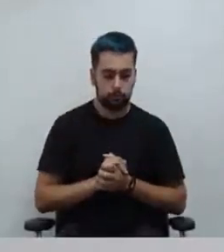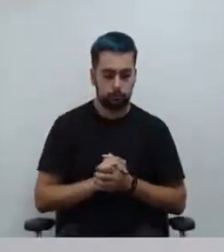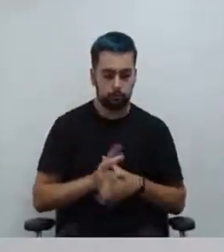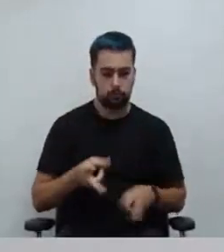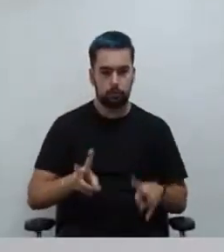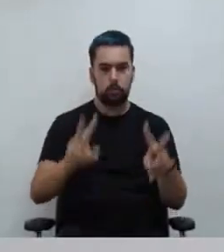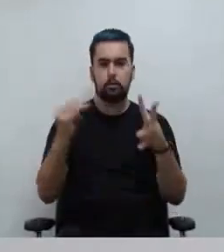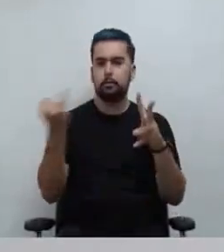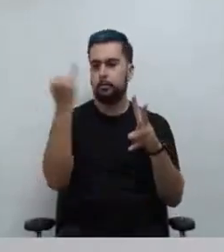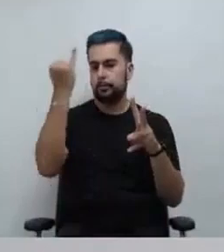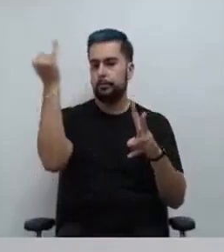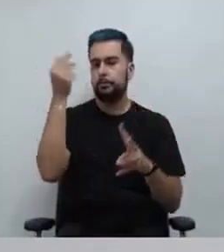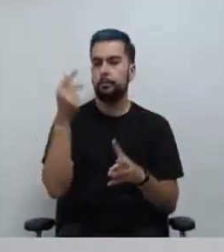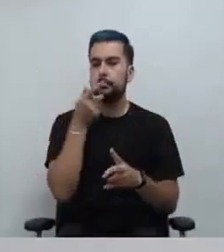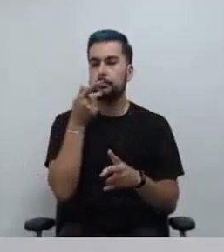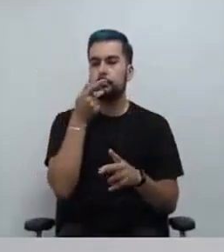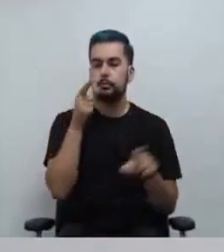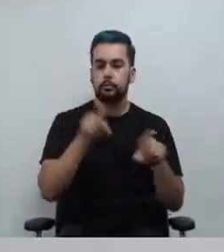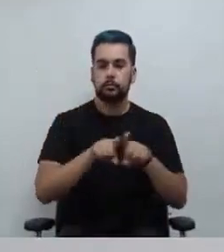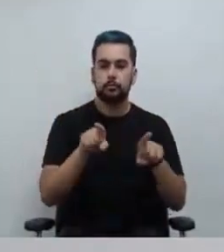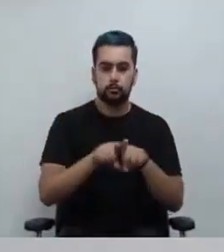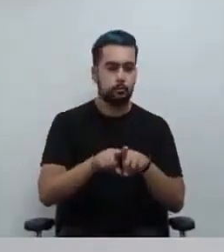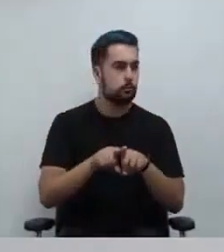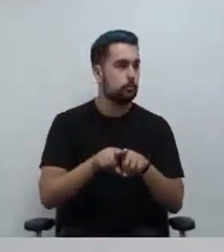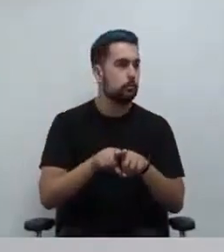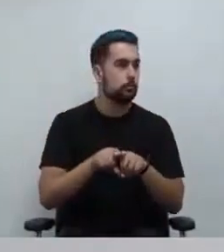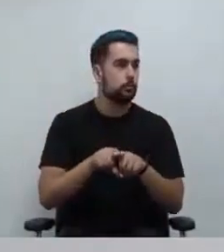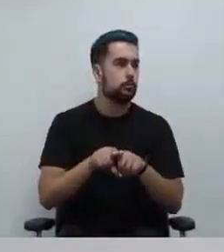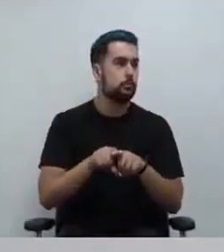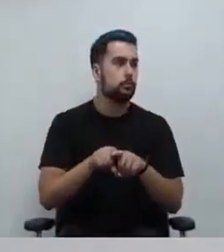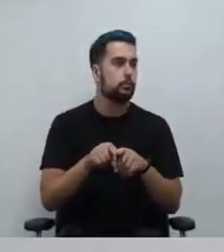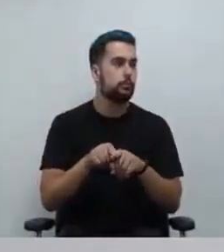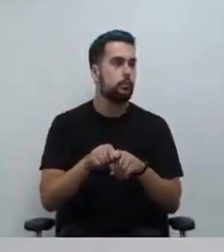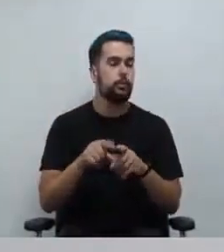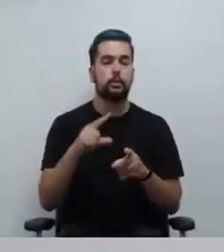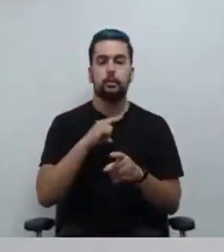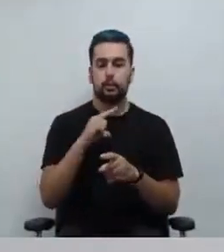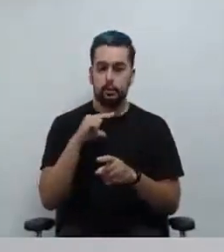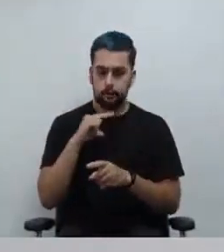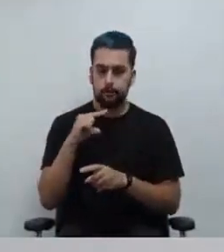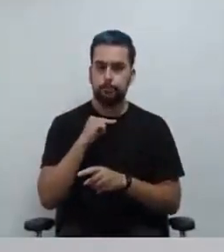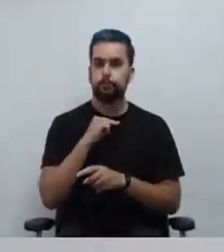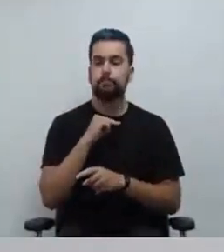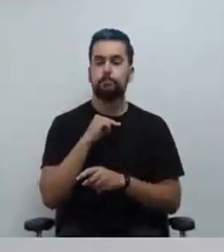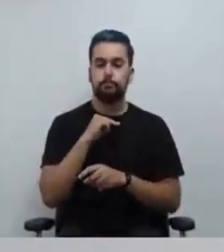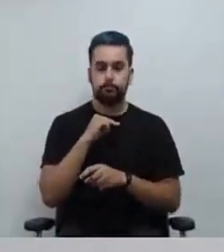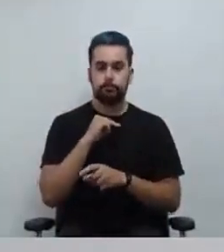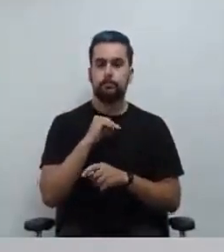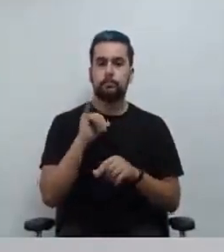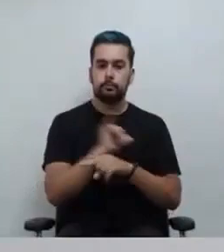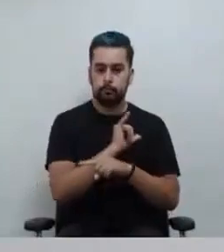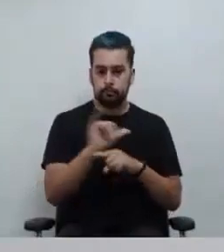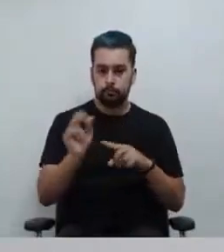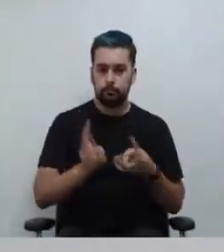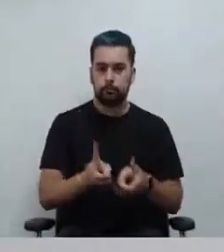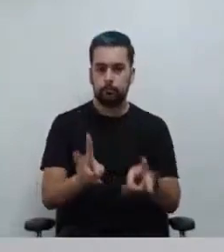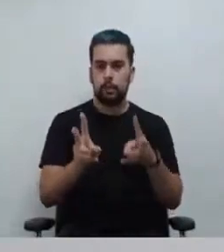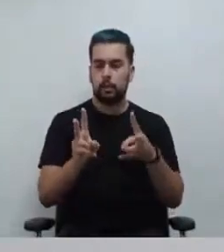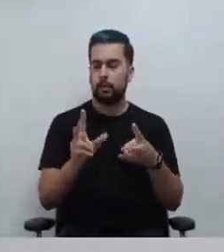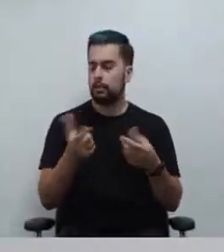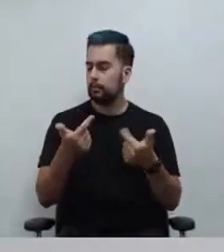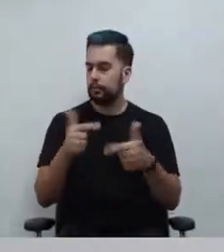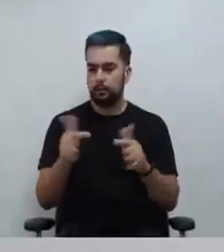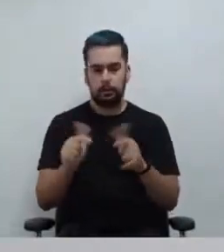Sempre importante ver também a metade cheia do copo, né? Ainda bem que não houve um desdobramento mais